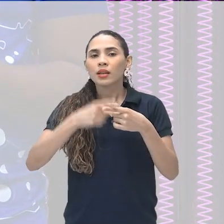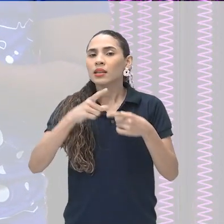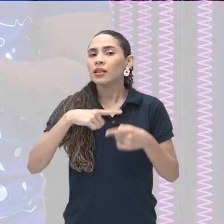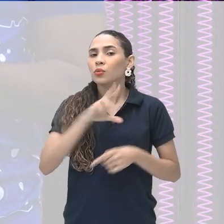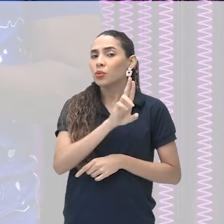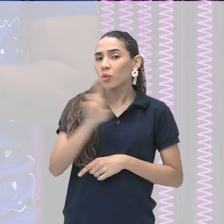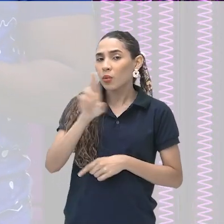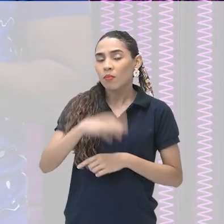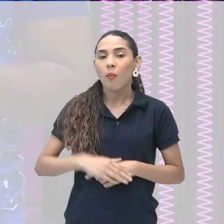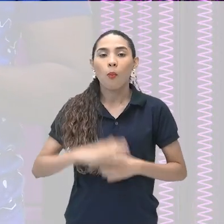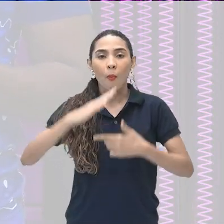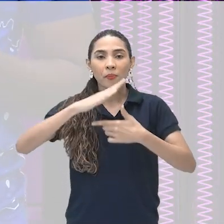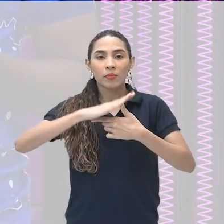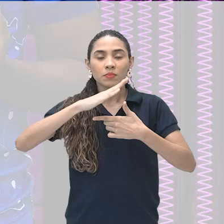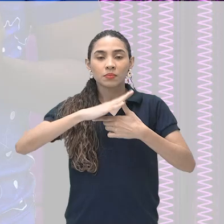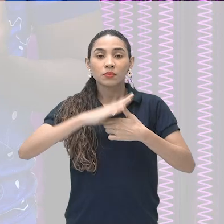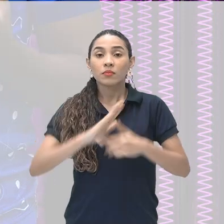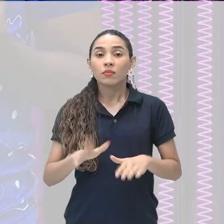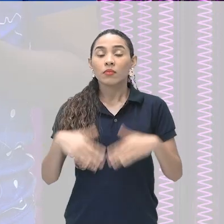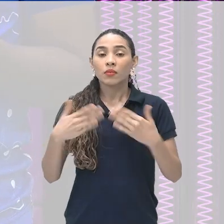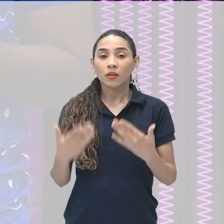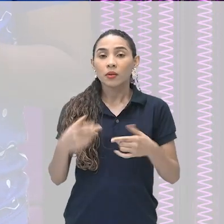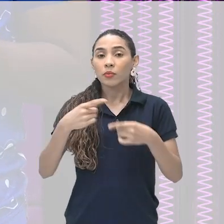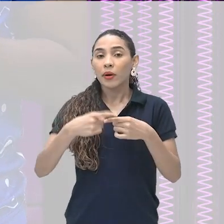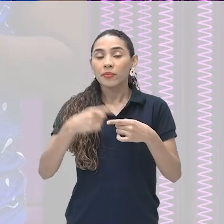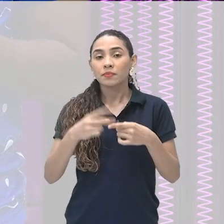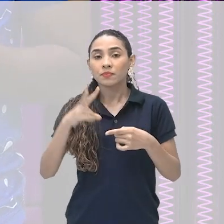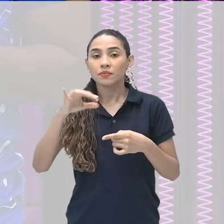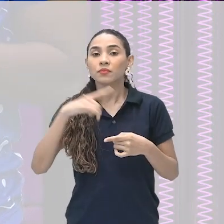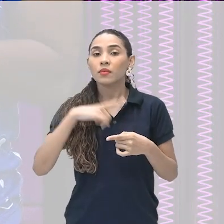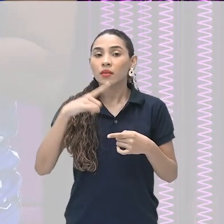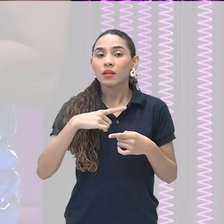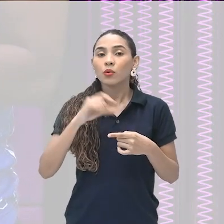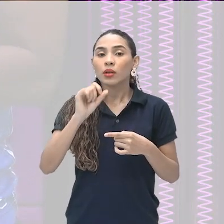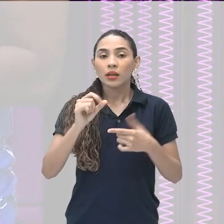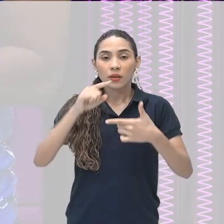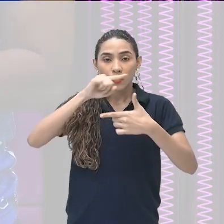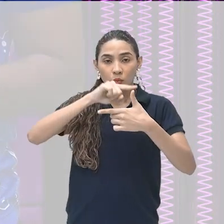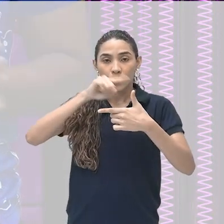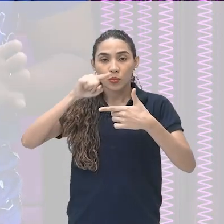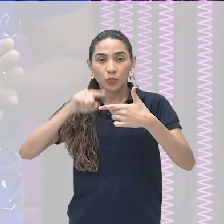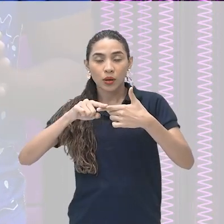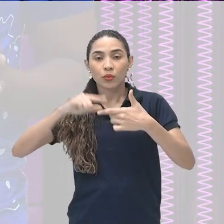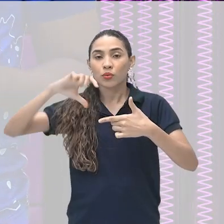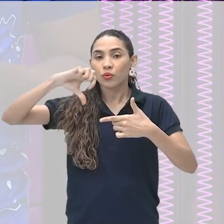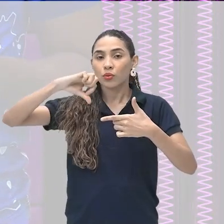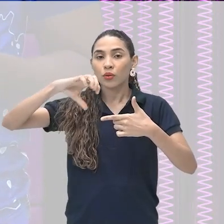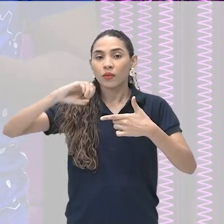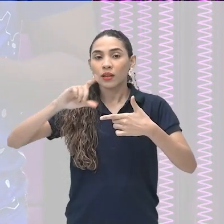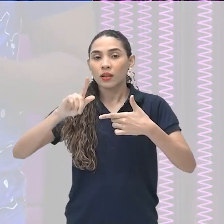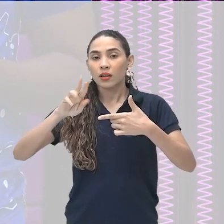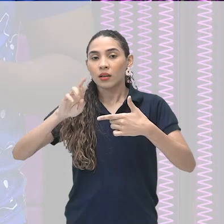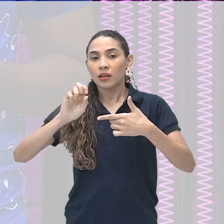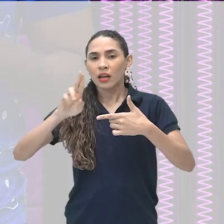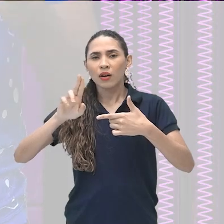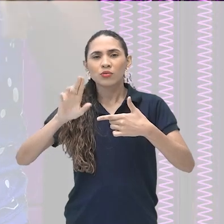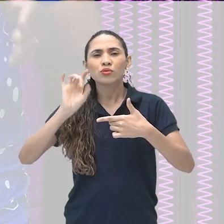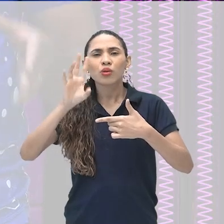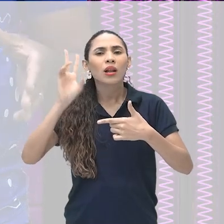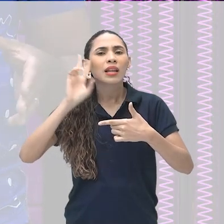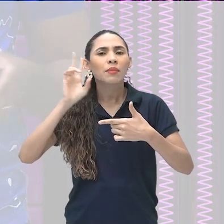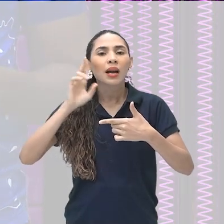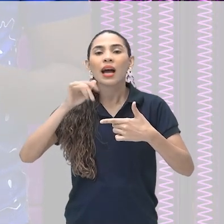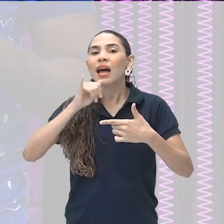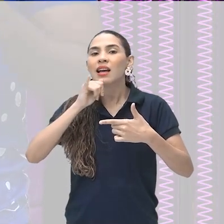esse nome. O triângulo retângulo ele recebe esse nome porque ele vai ter um ângulo de 90 graus. É só eu lembrar de um cantinho